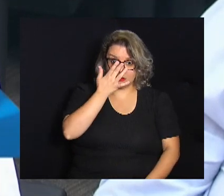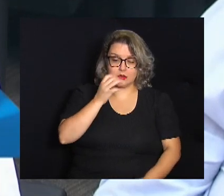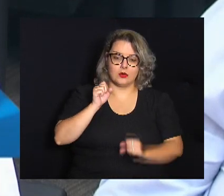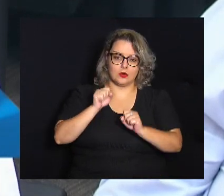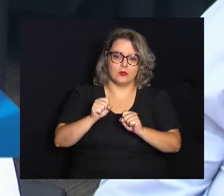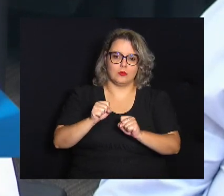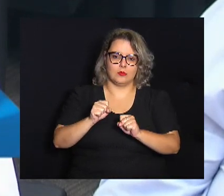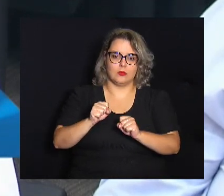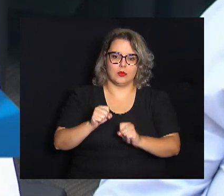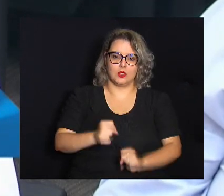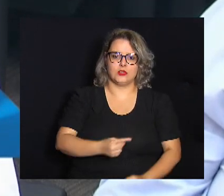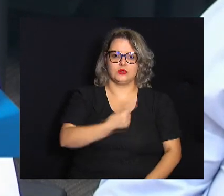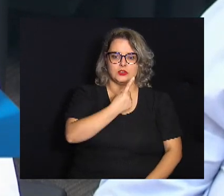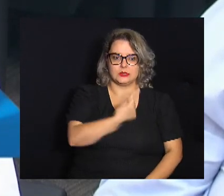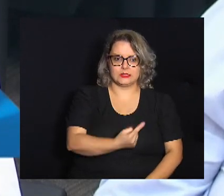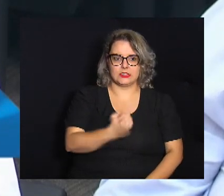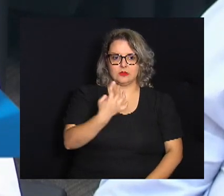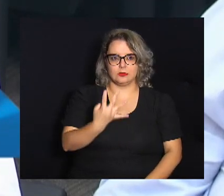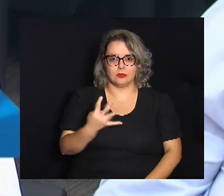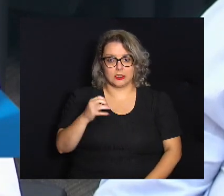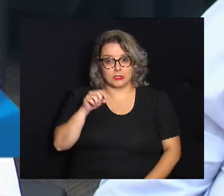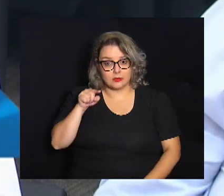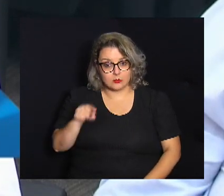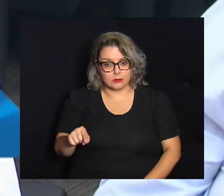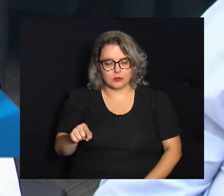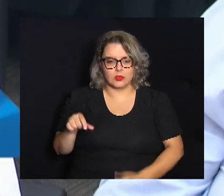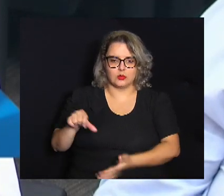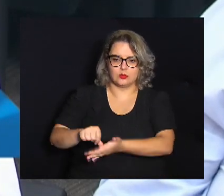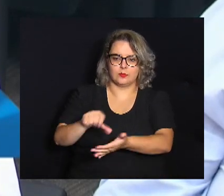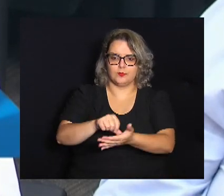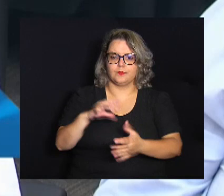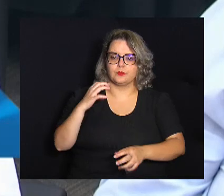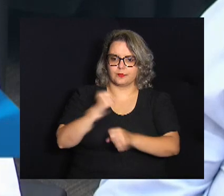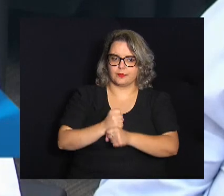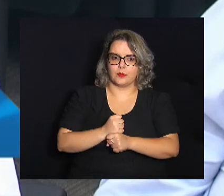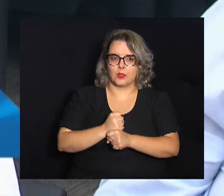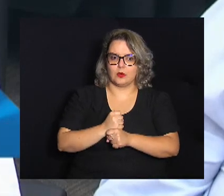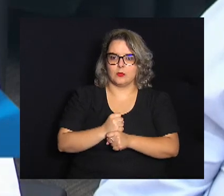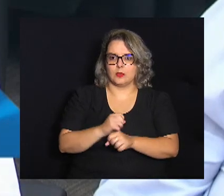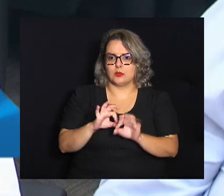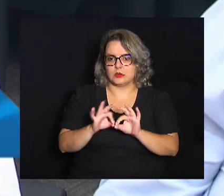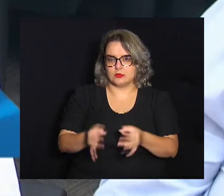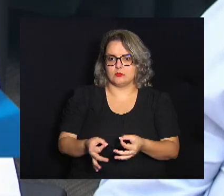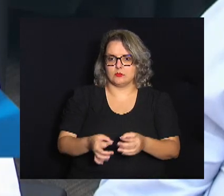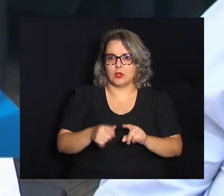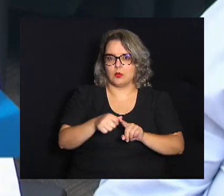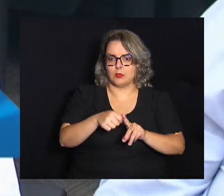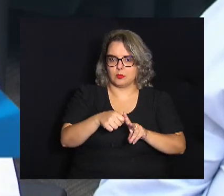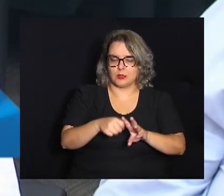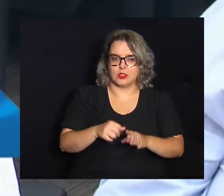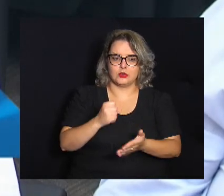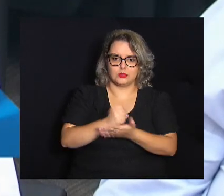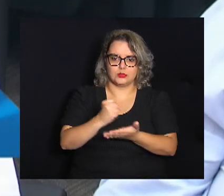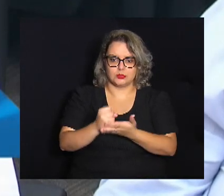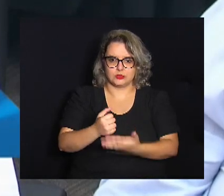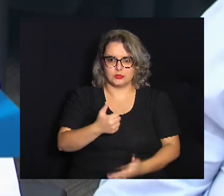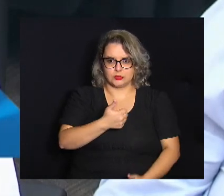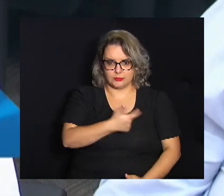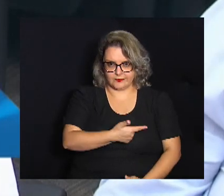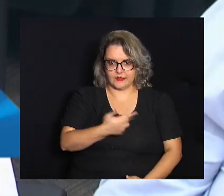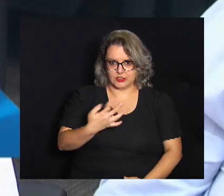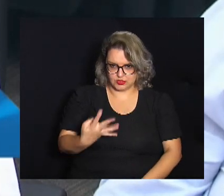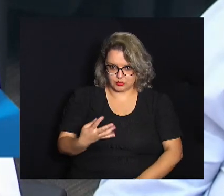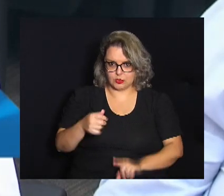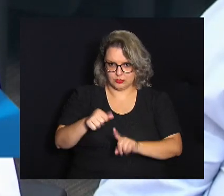a 140 mil pontos. Numa conta simples por mês, um contrato de 24 meses, não é